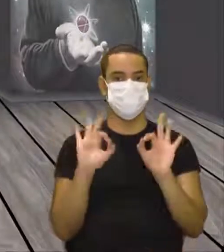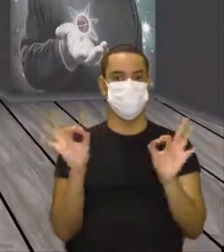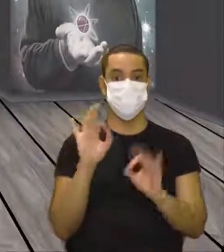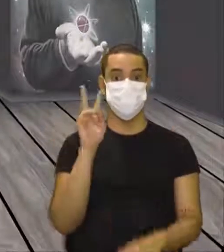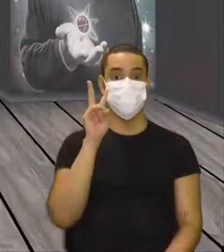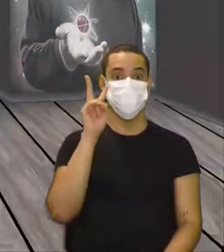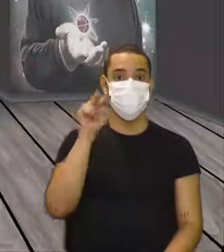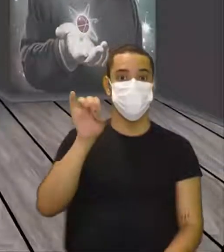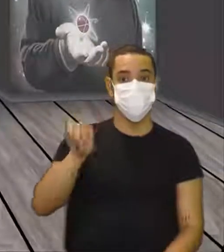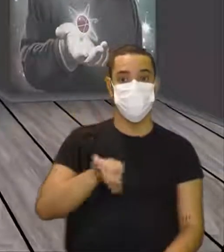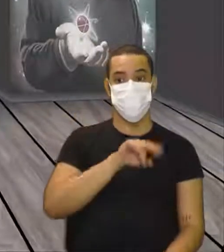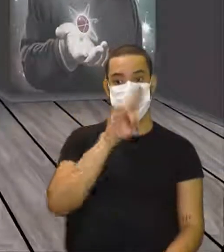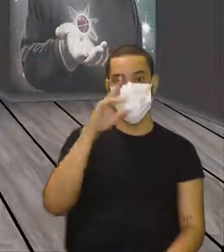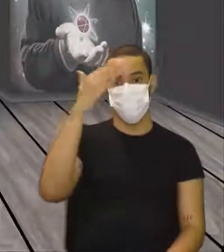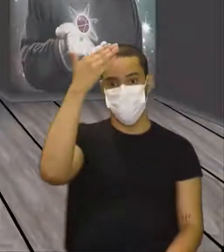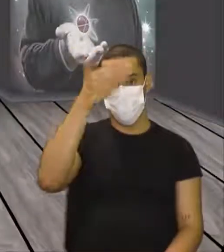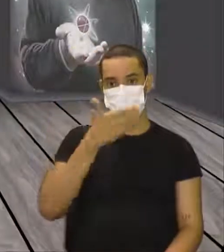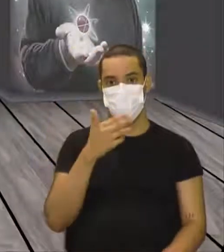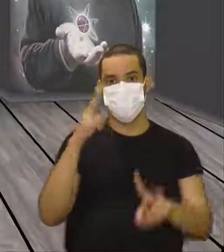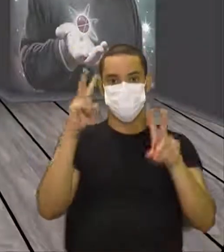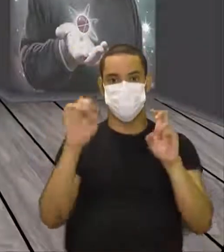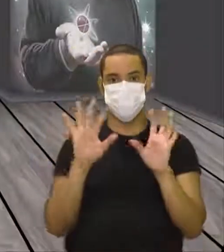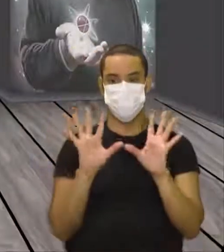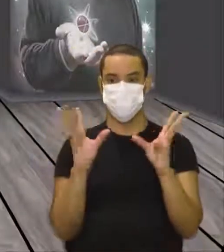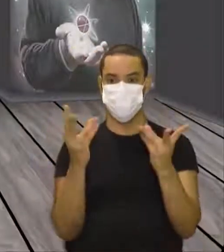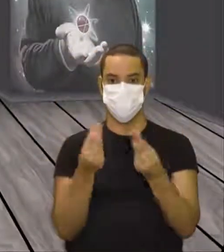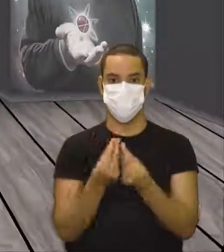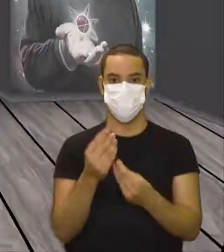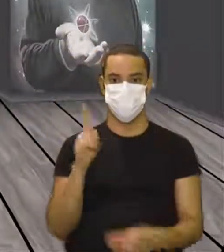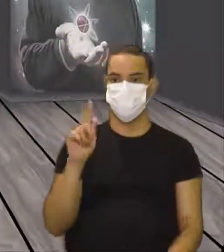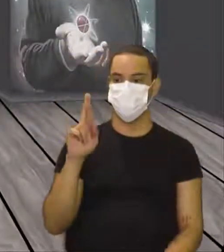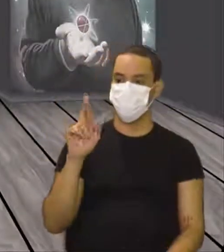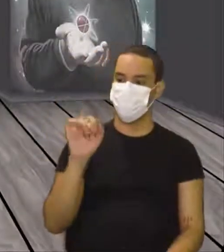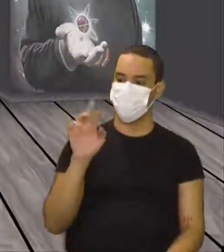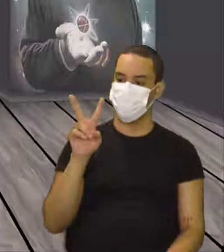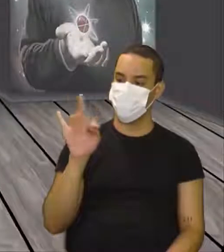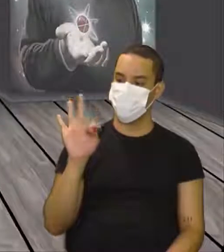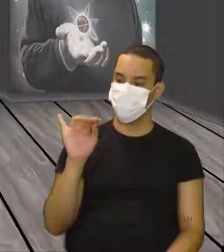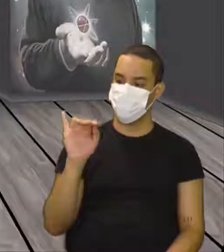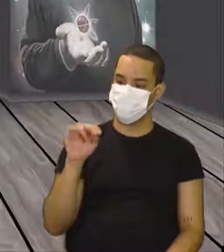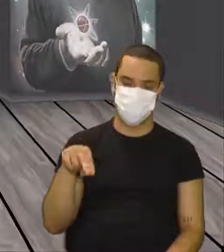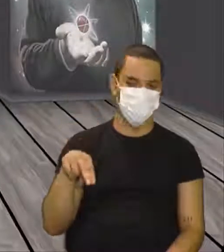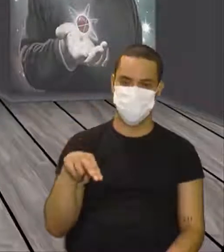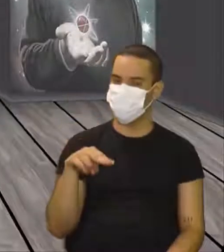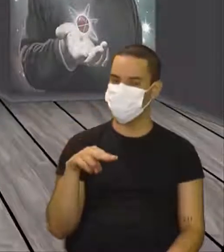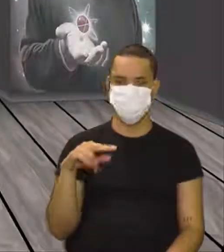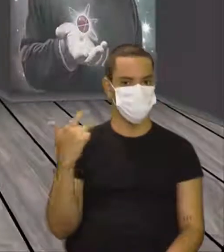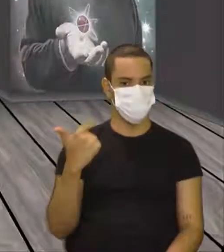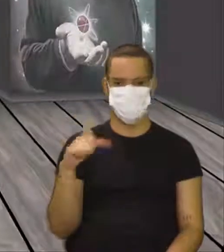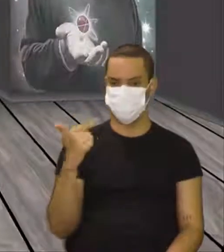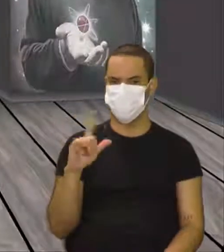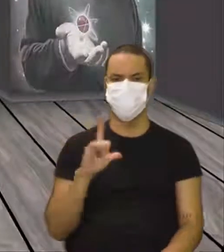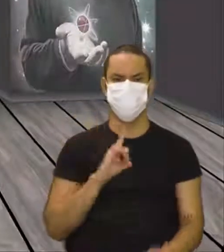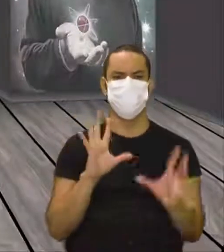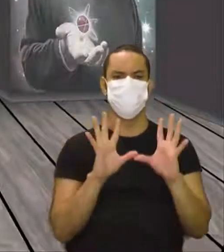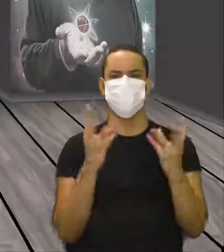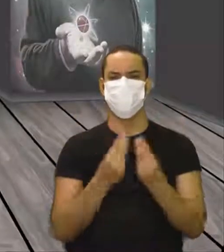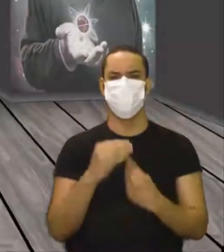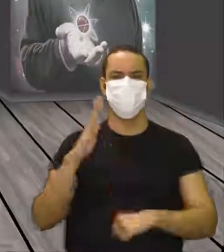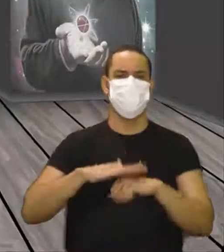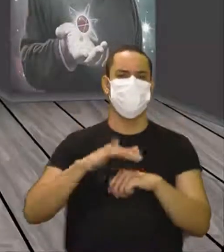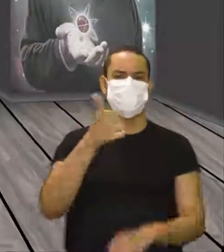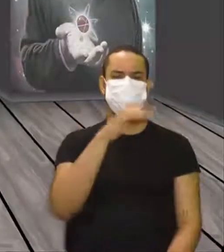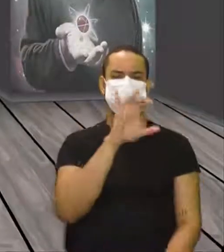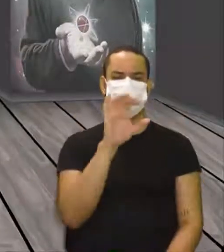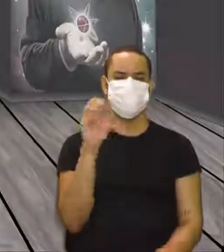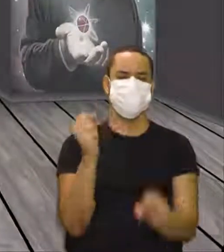visto ou provado sobre partículas ou graviton, por exemplo. Ainda não conseguiram encontrar, mas teve partículas que levaram mais de 100 anos